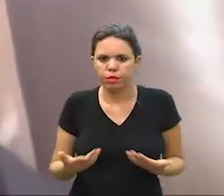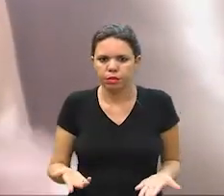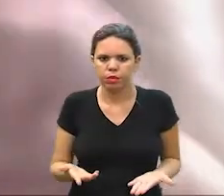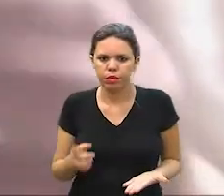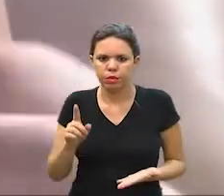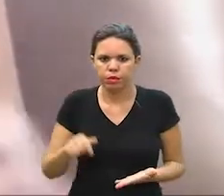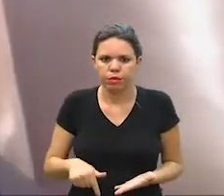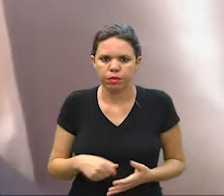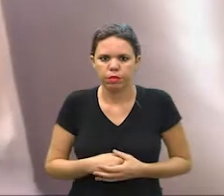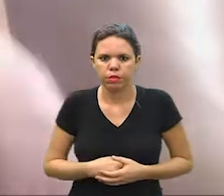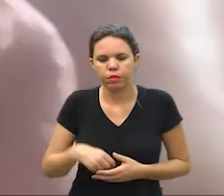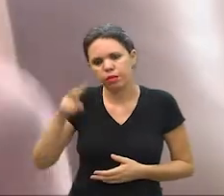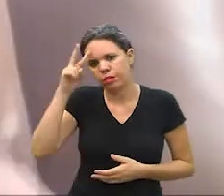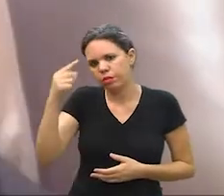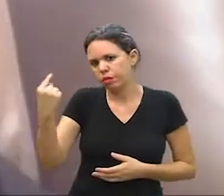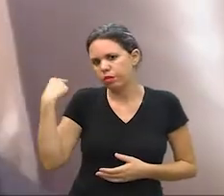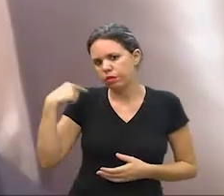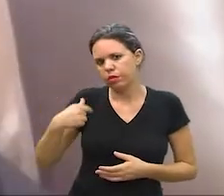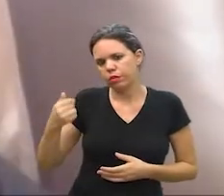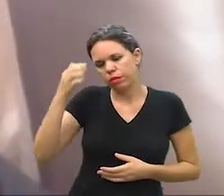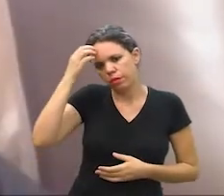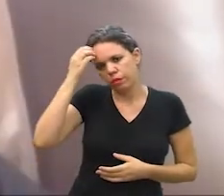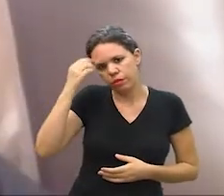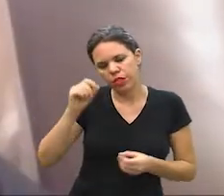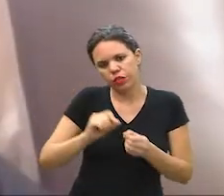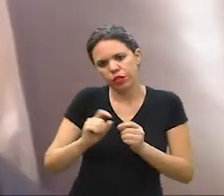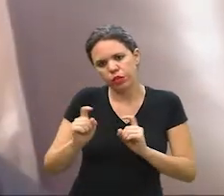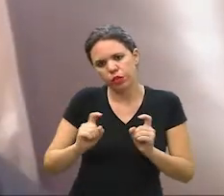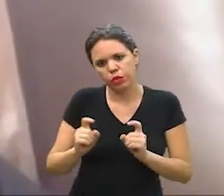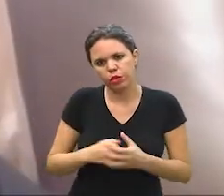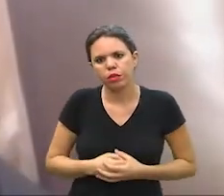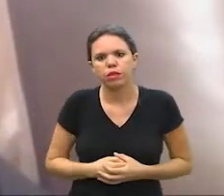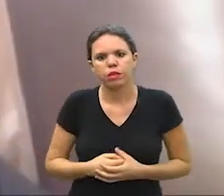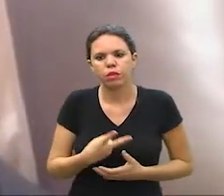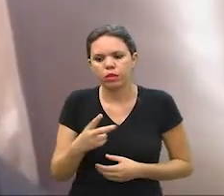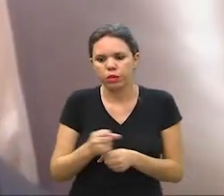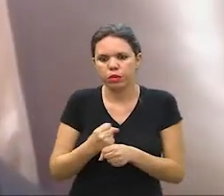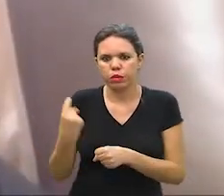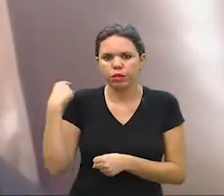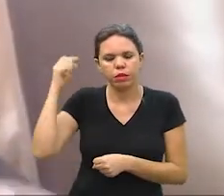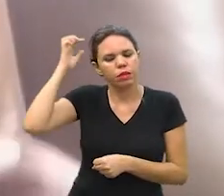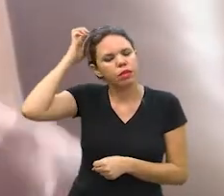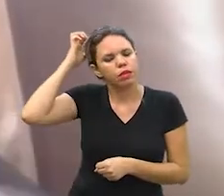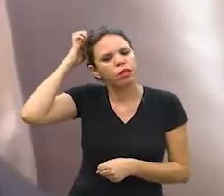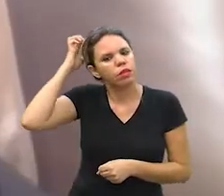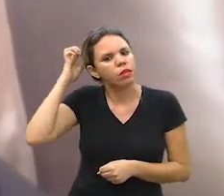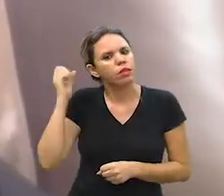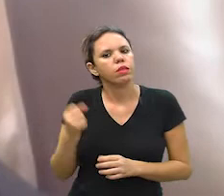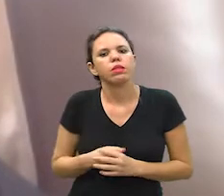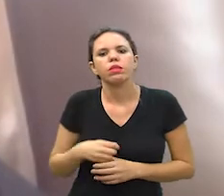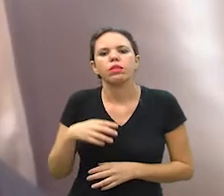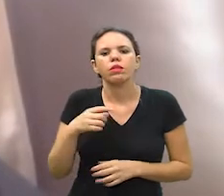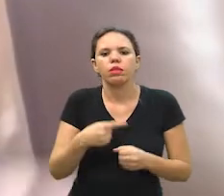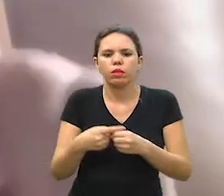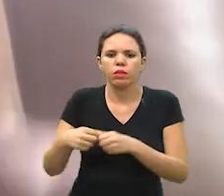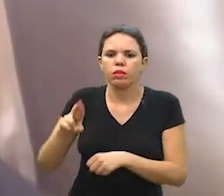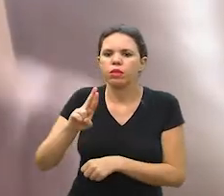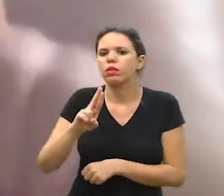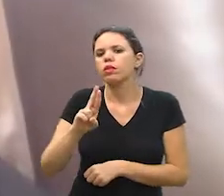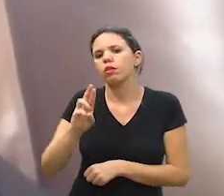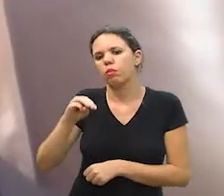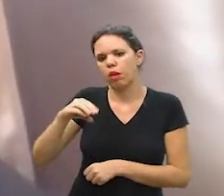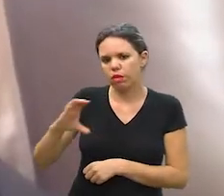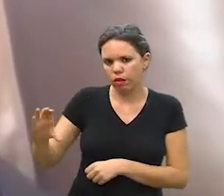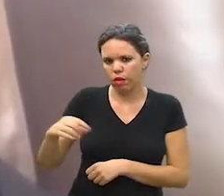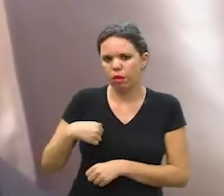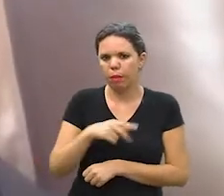Porque isso eu me lembro que a primeira vez que fizemos uma reunião, há 20 anos atrás, de caráter regional, foi com os